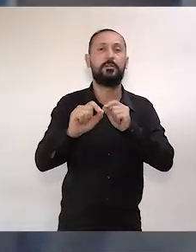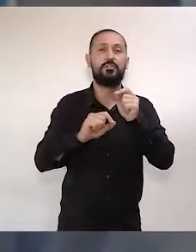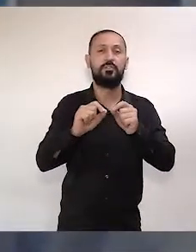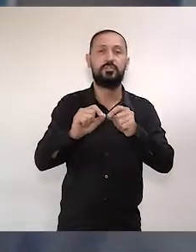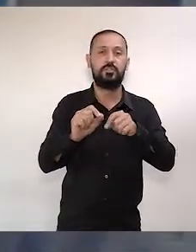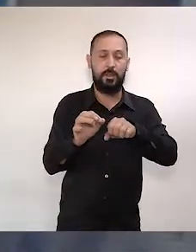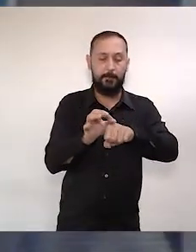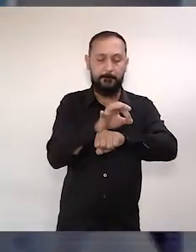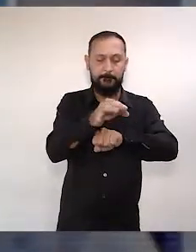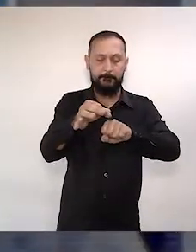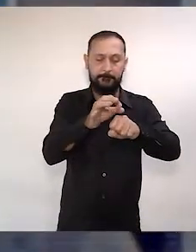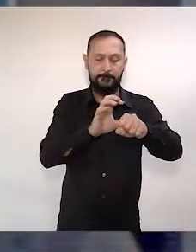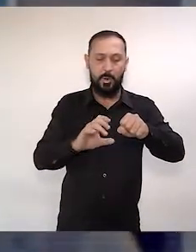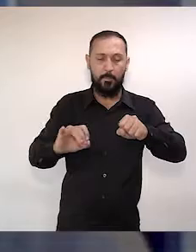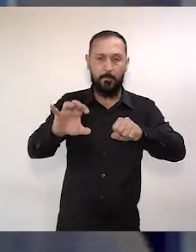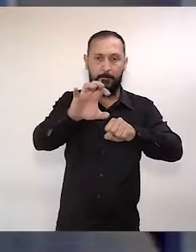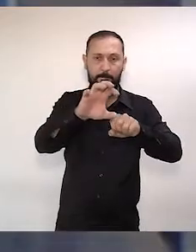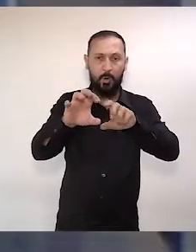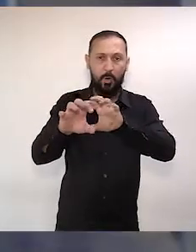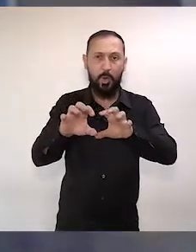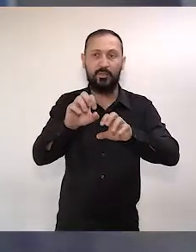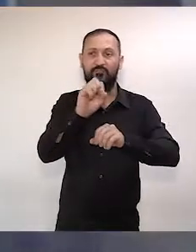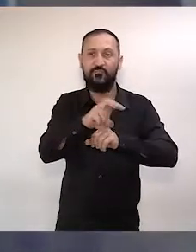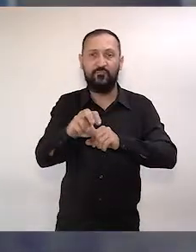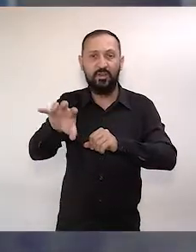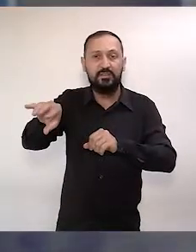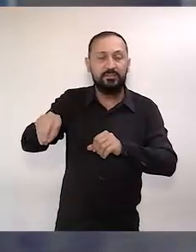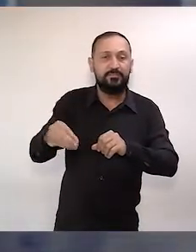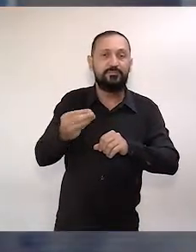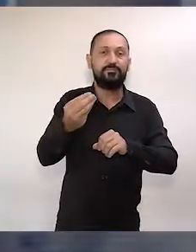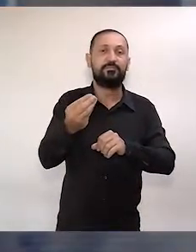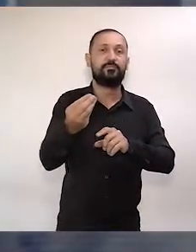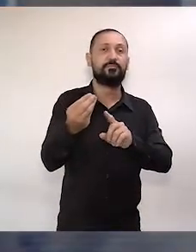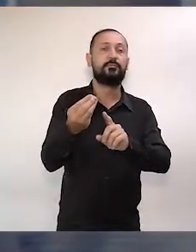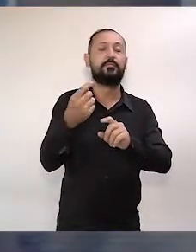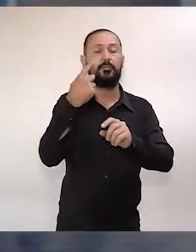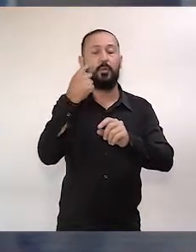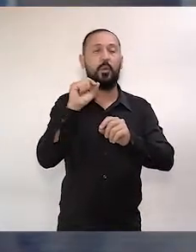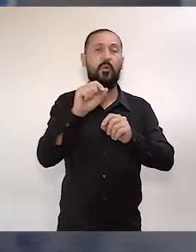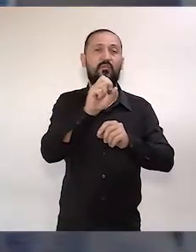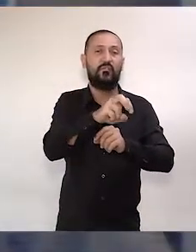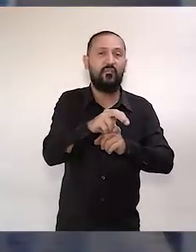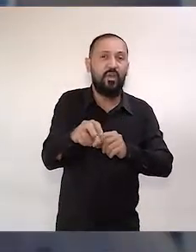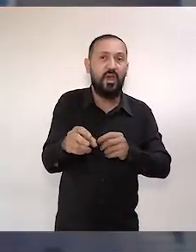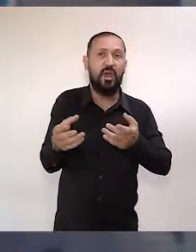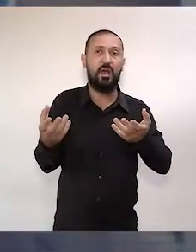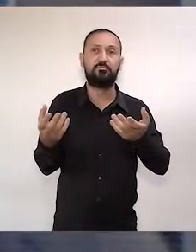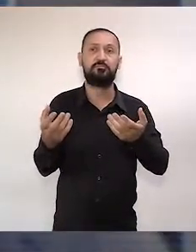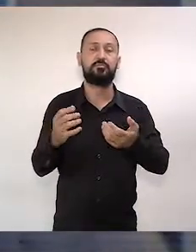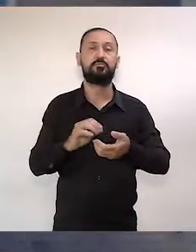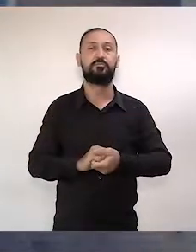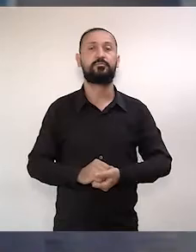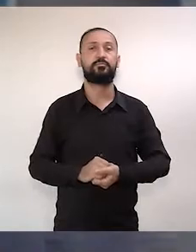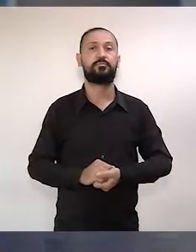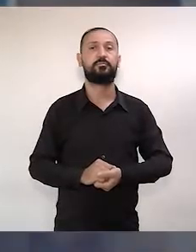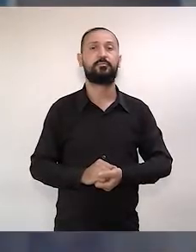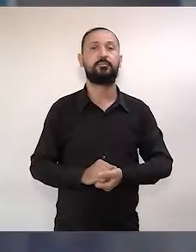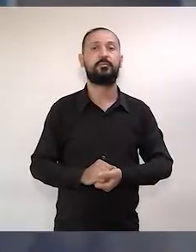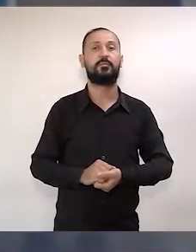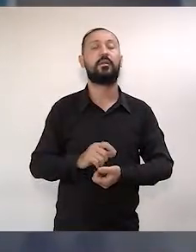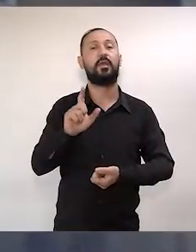bioprospecção de moléculas bioativas em toxinas, ou peçonhas, ou